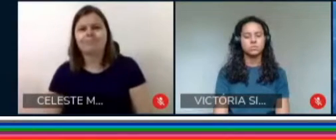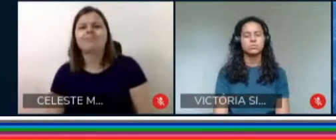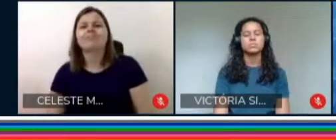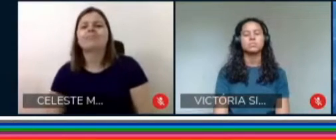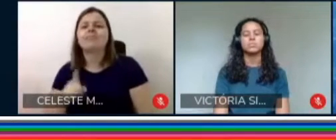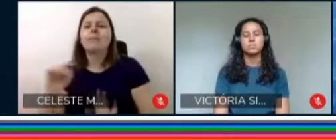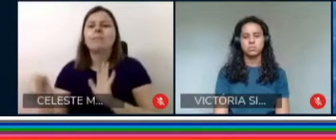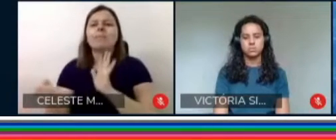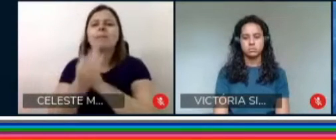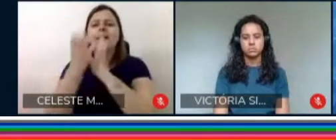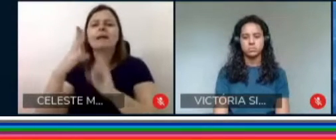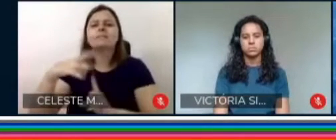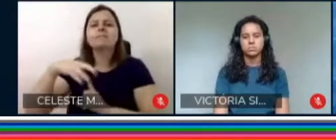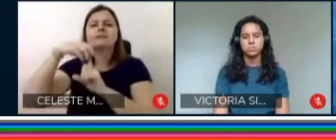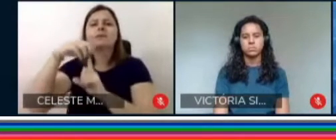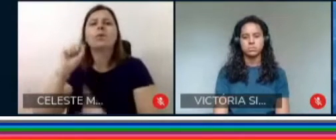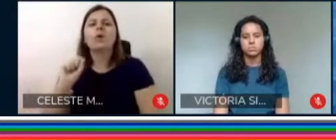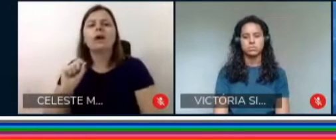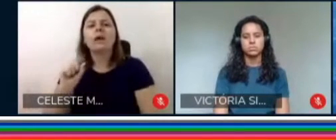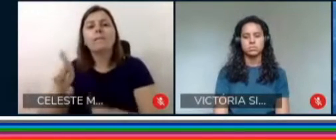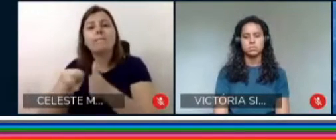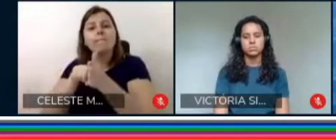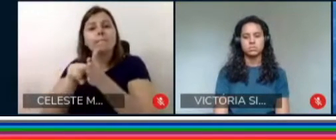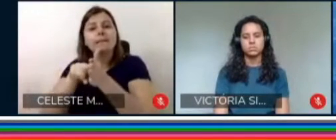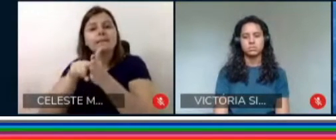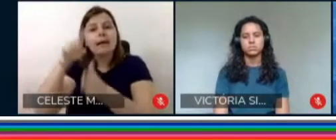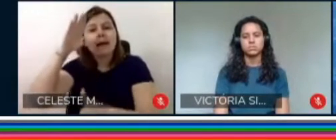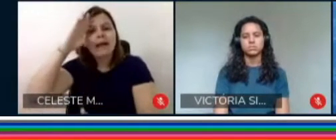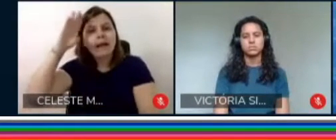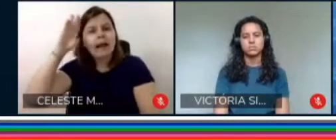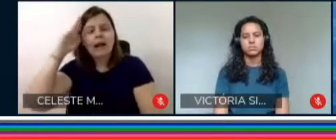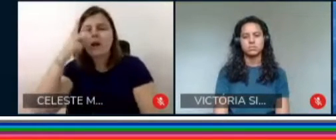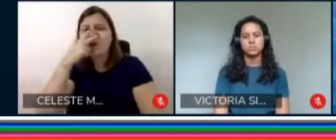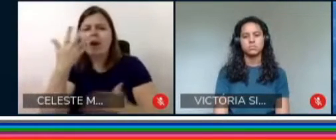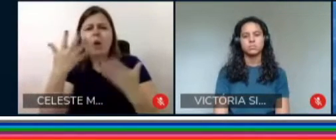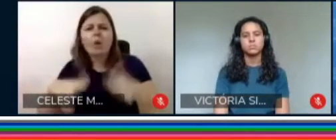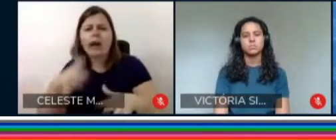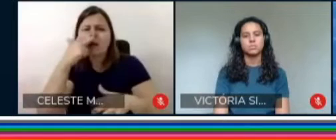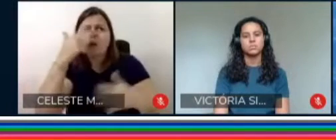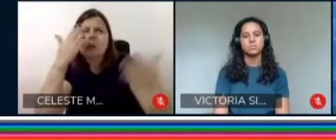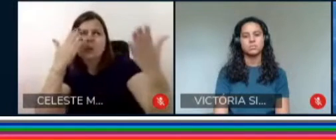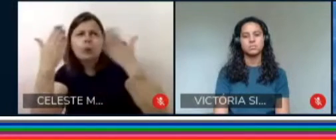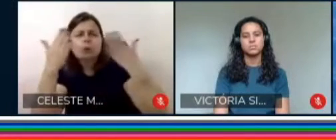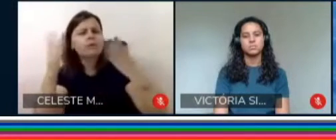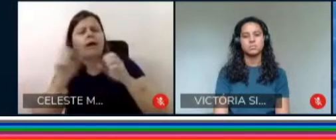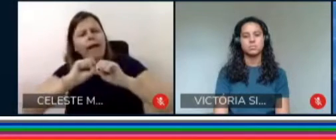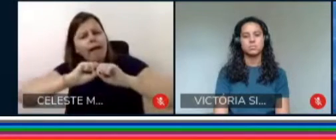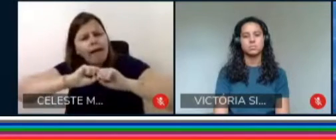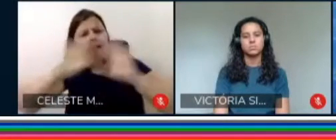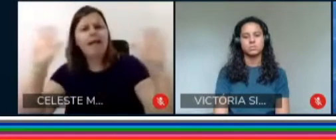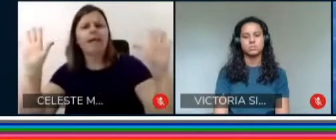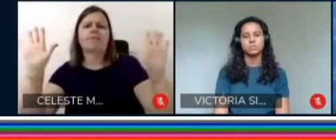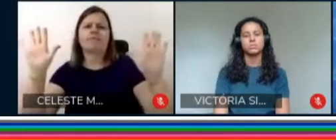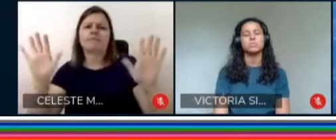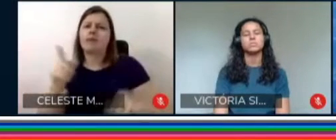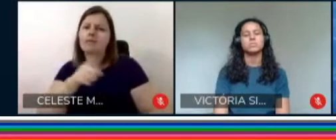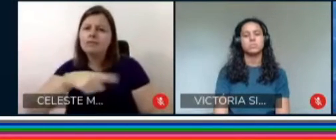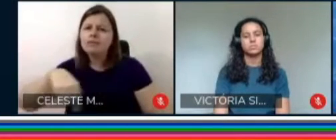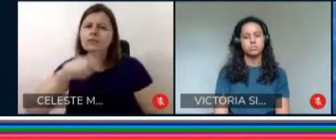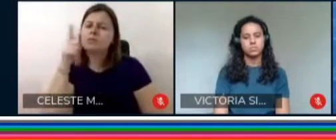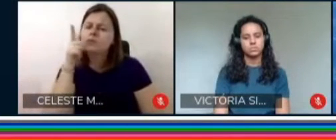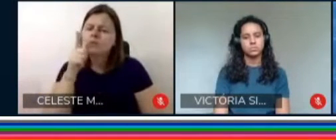principal dele é pesquisa acadêmica sem mistérios. Então, é exatamente isso. É você conseguir se